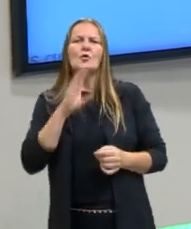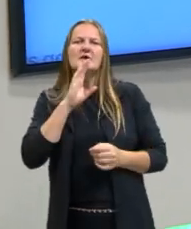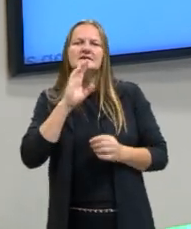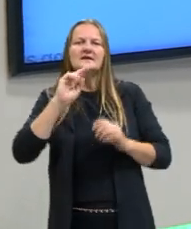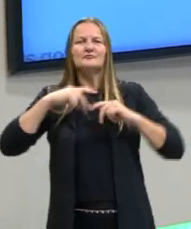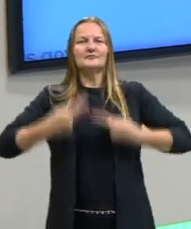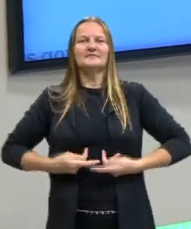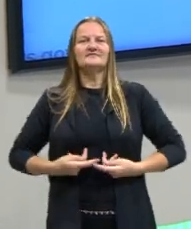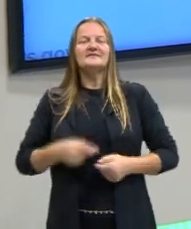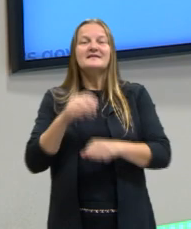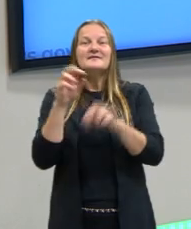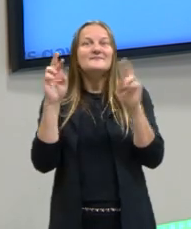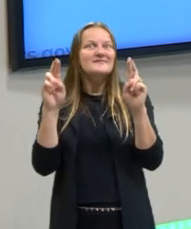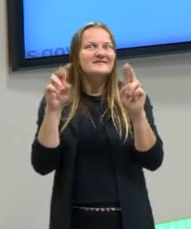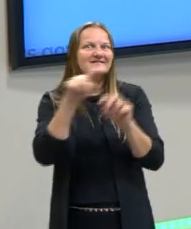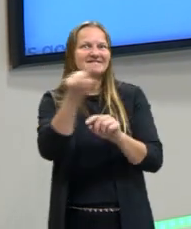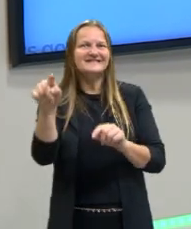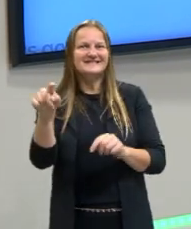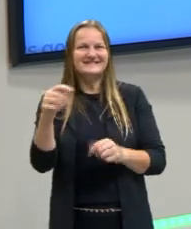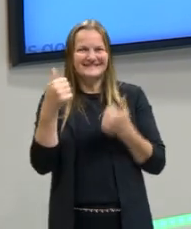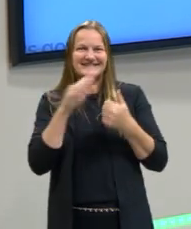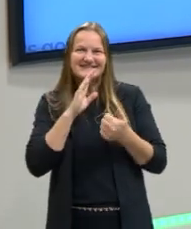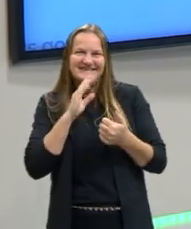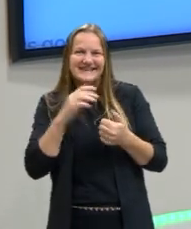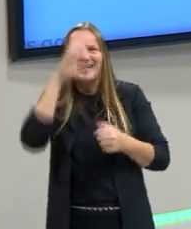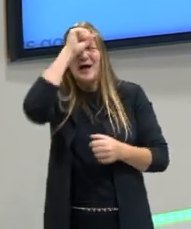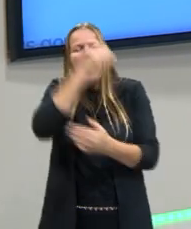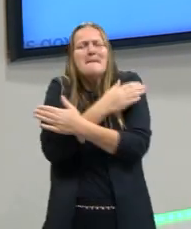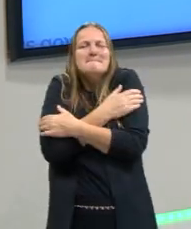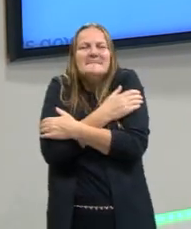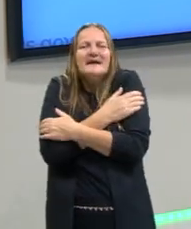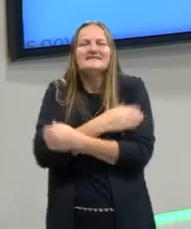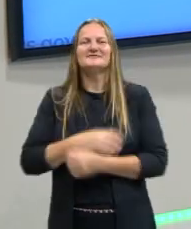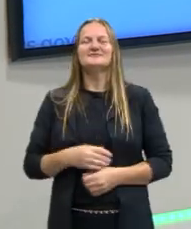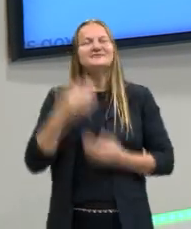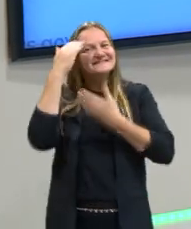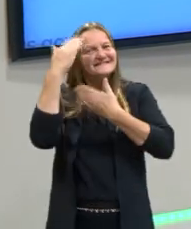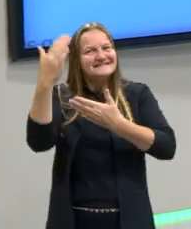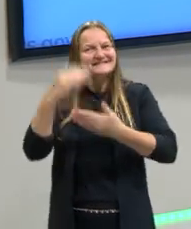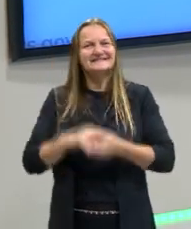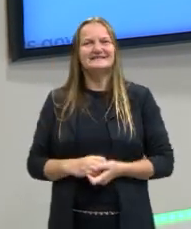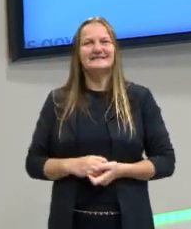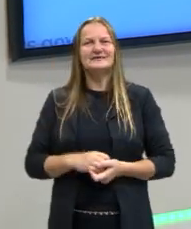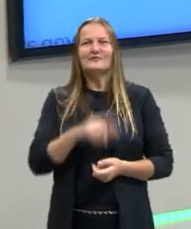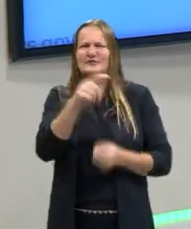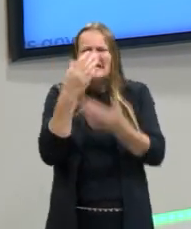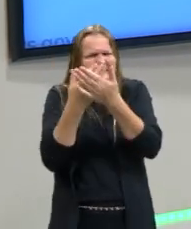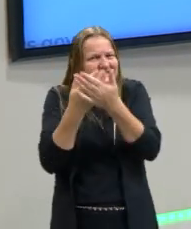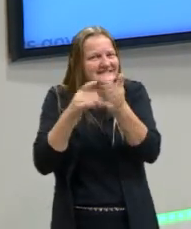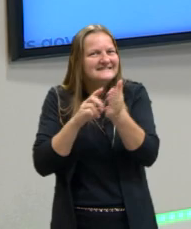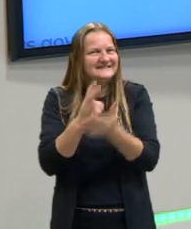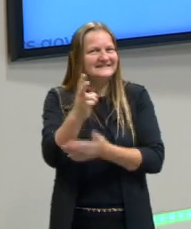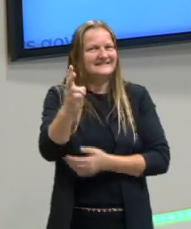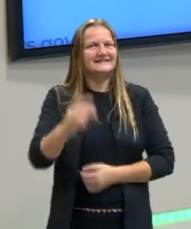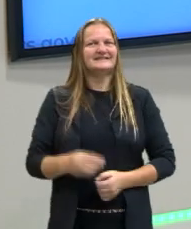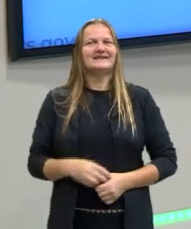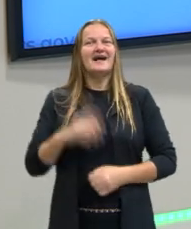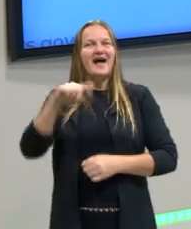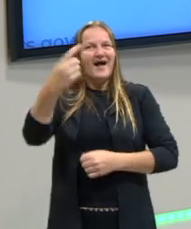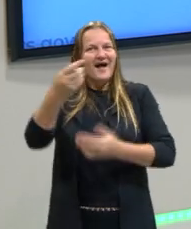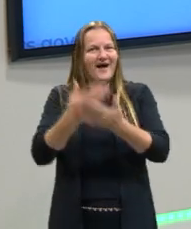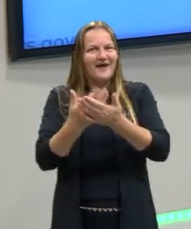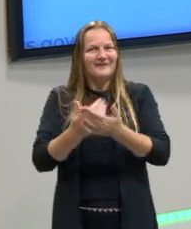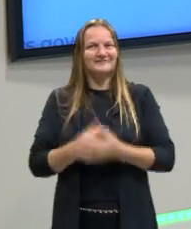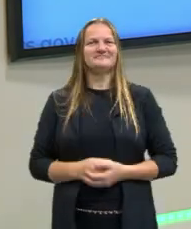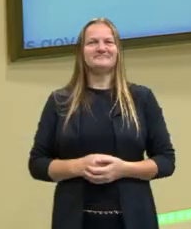Ok espero que tenha dado o recado um grande abraço muito obrigado continue estudando e nos vemos a próxima